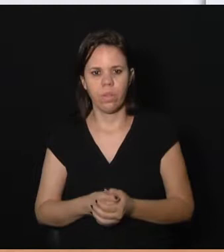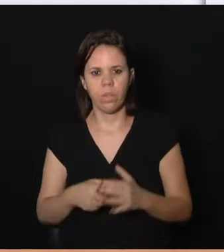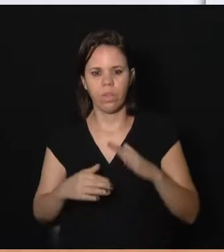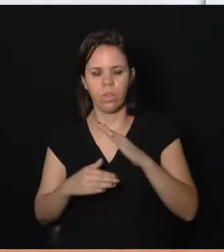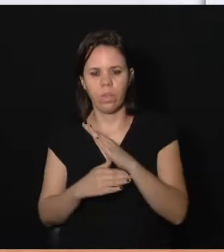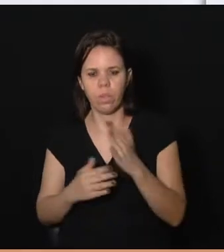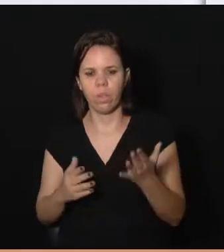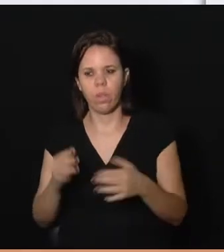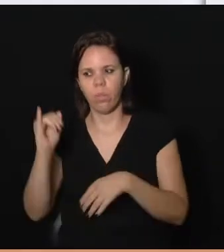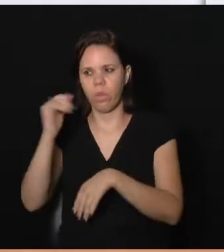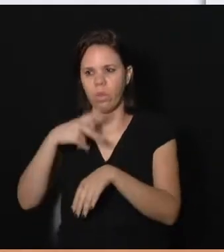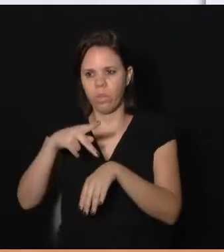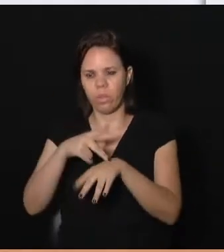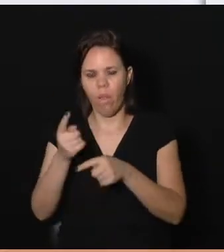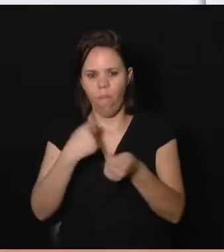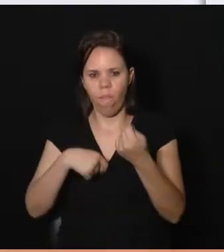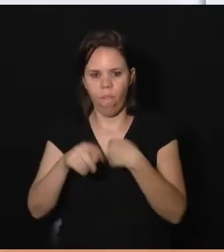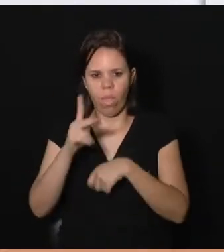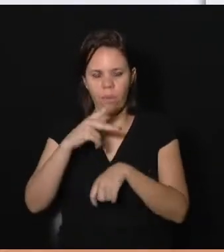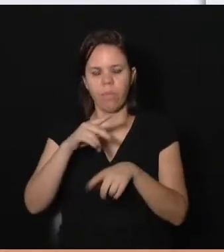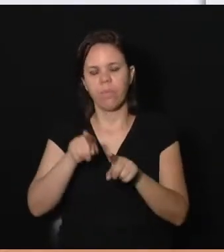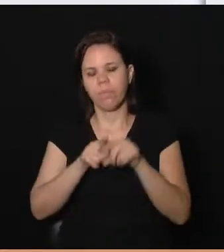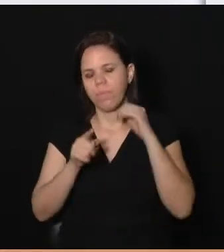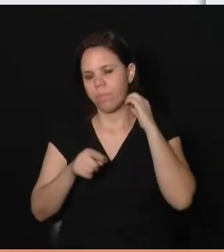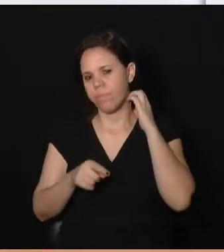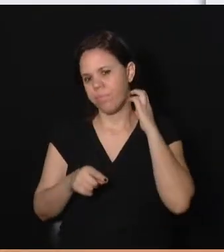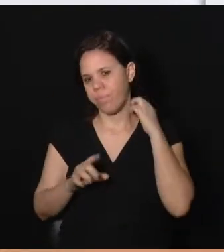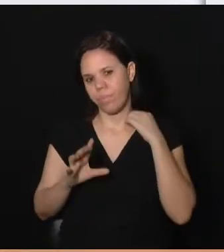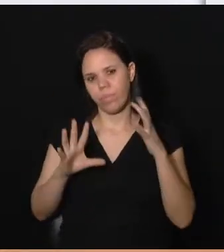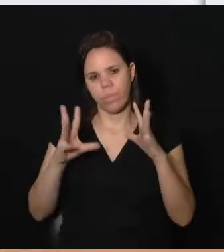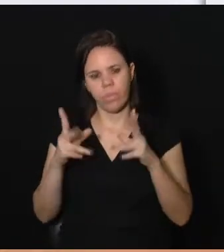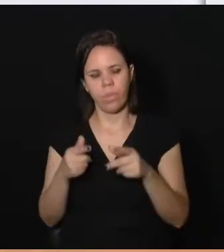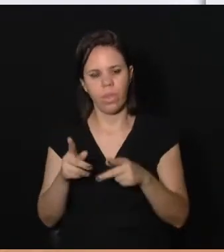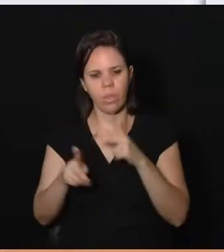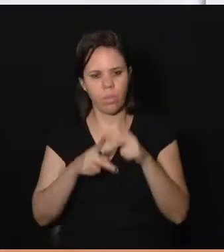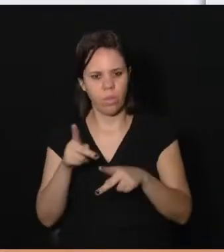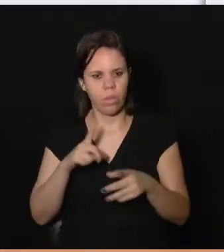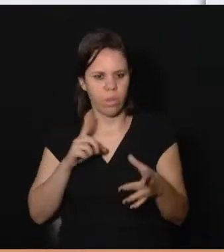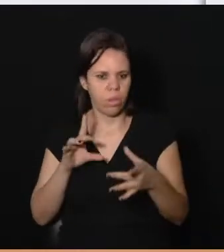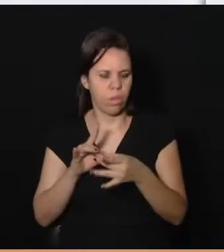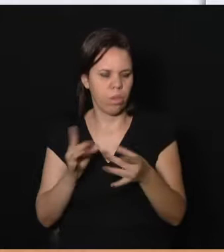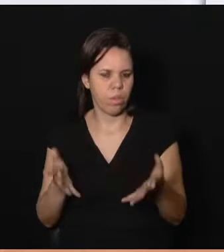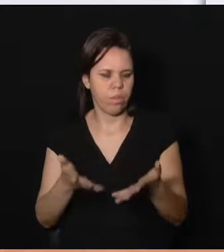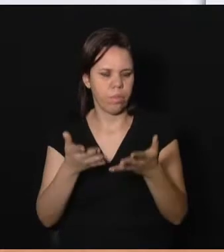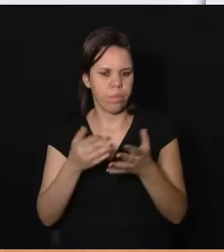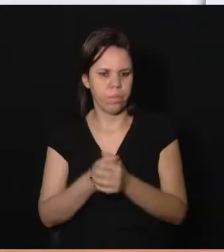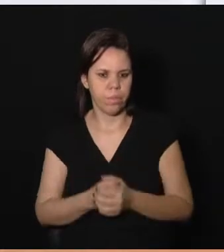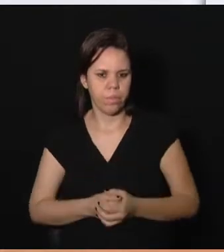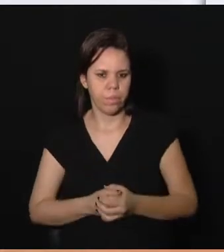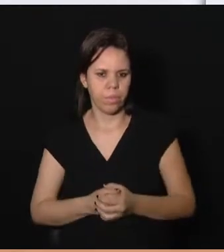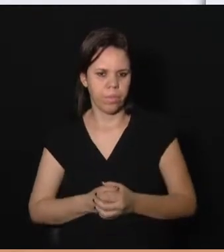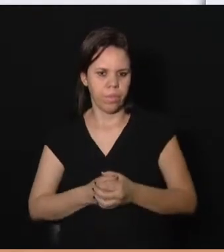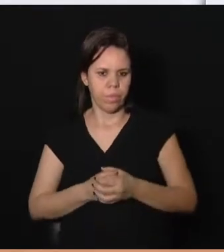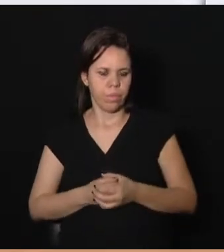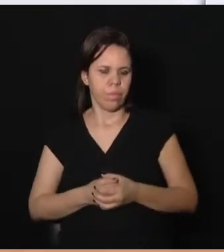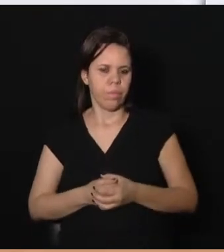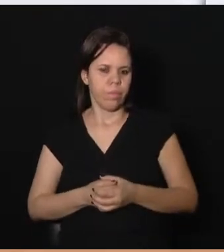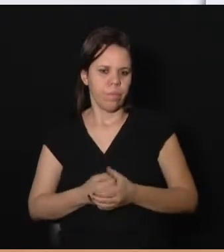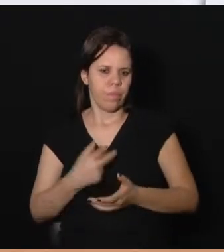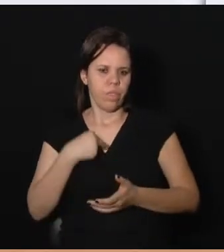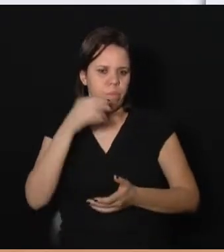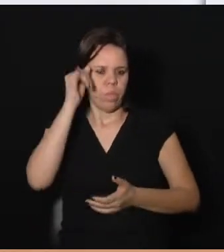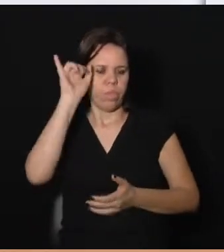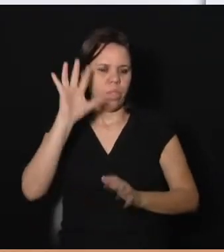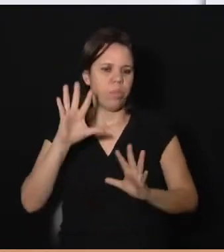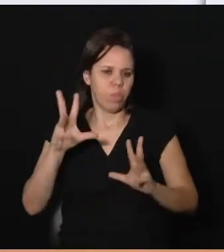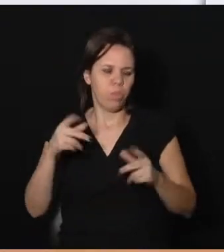Exterior, enfim, todos esses agentes contribuir, porque todos, de maneira inevitável, todos têm o